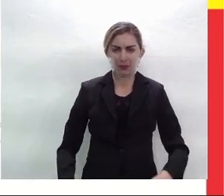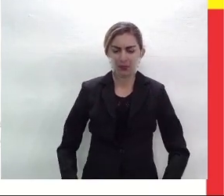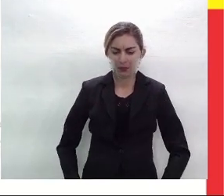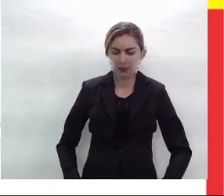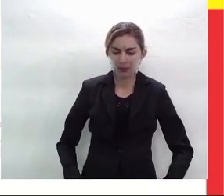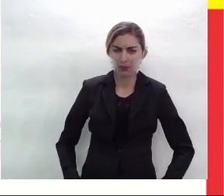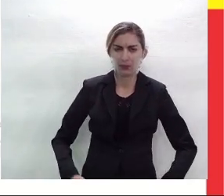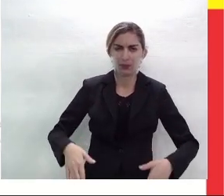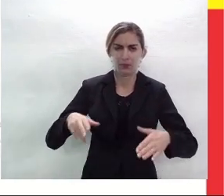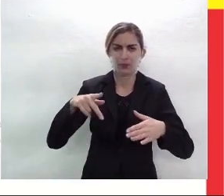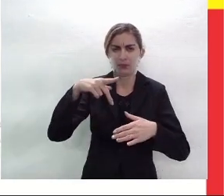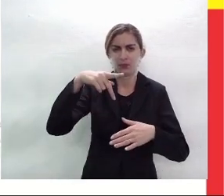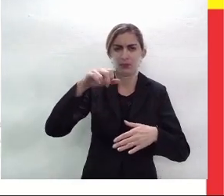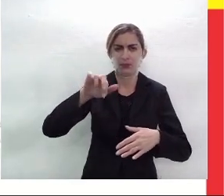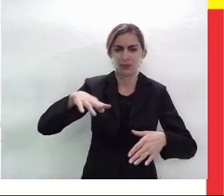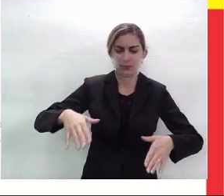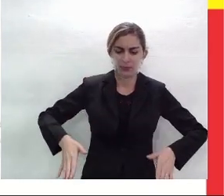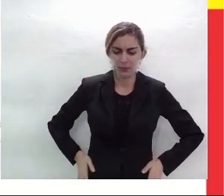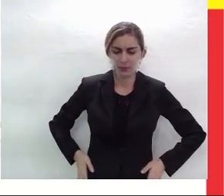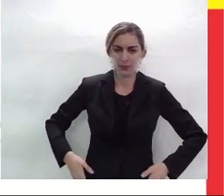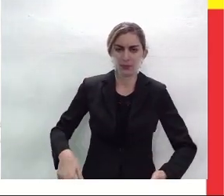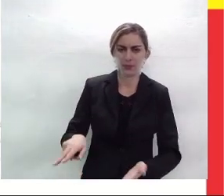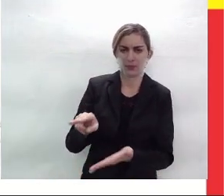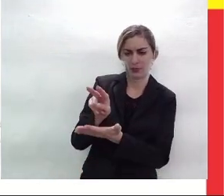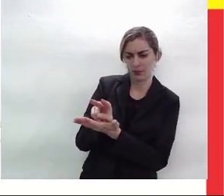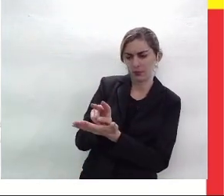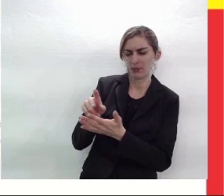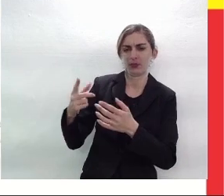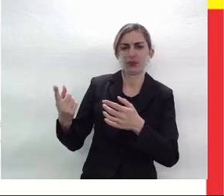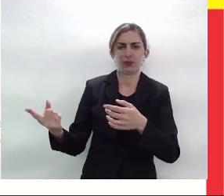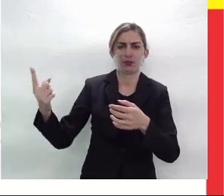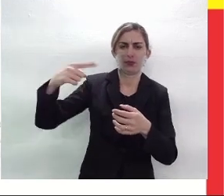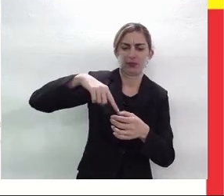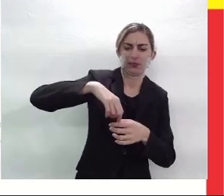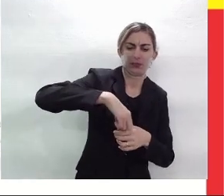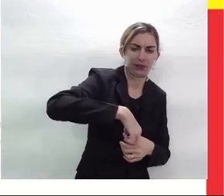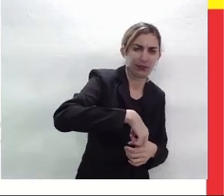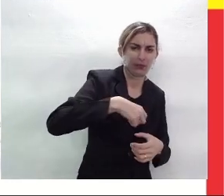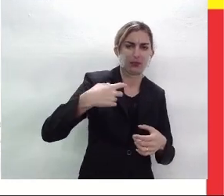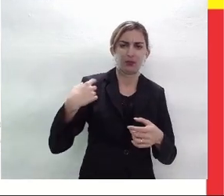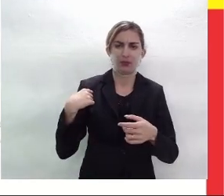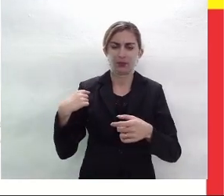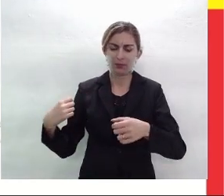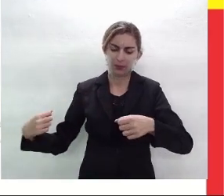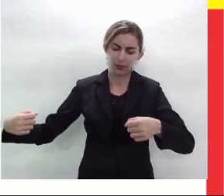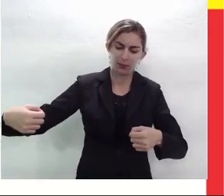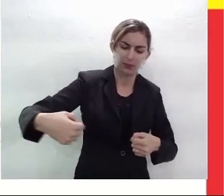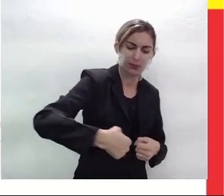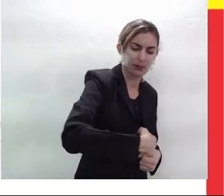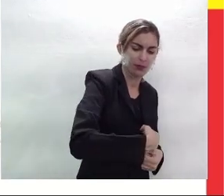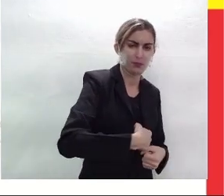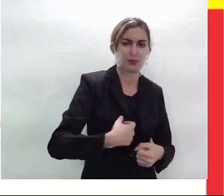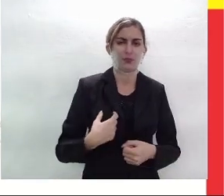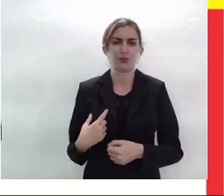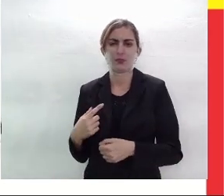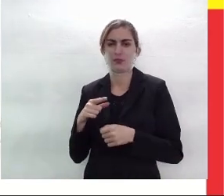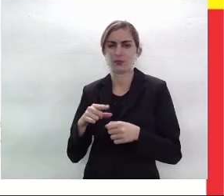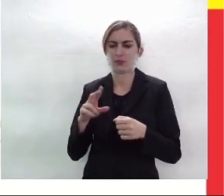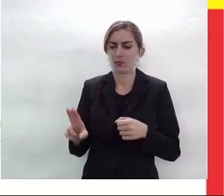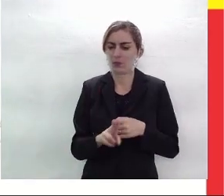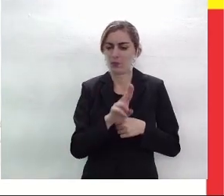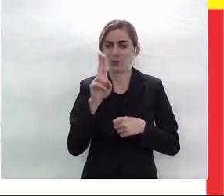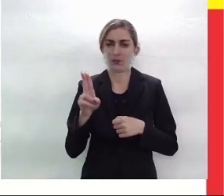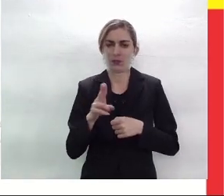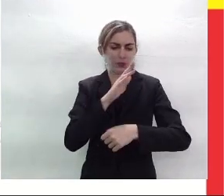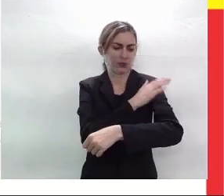as pernas da pessoa, perna e quadril, né? E a passadora quer justamente passar essa guarda. E o que